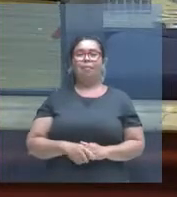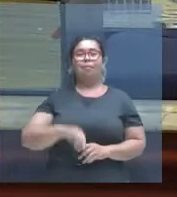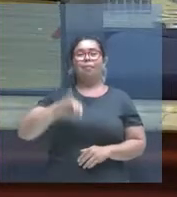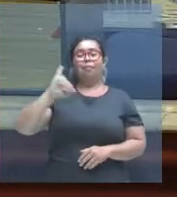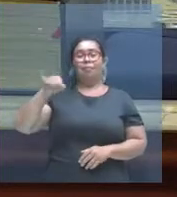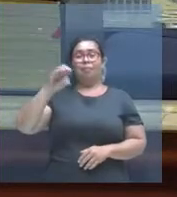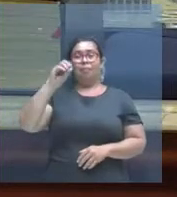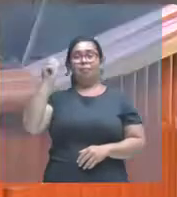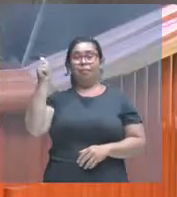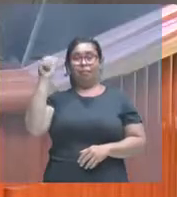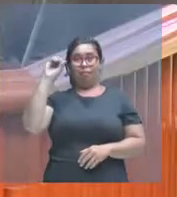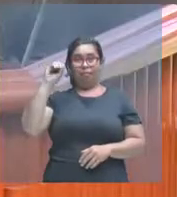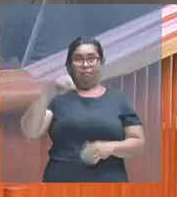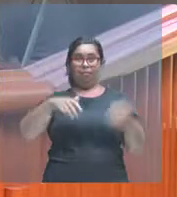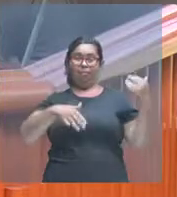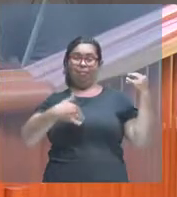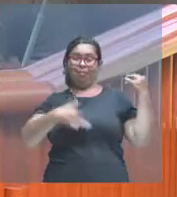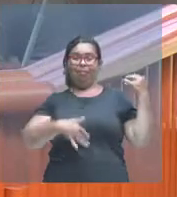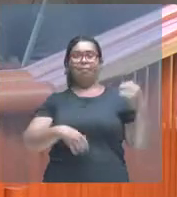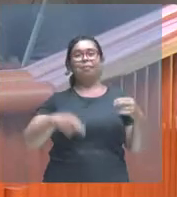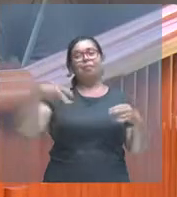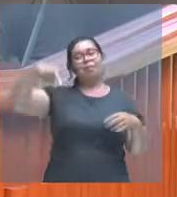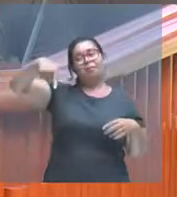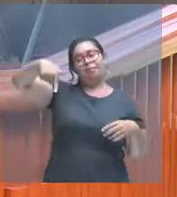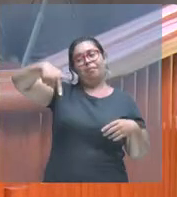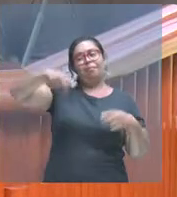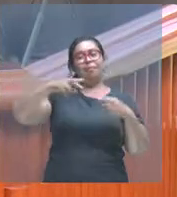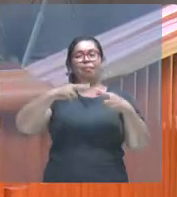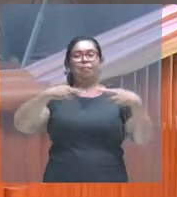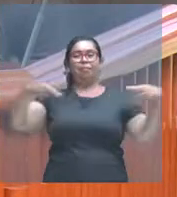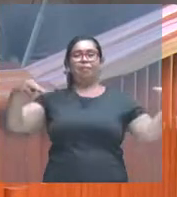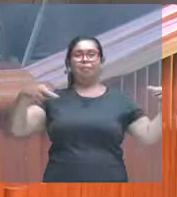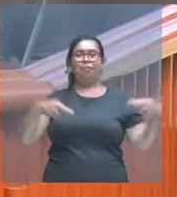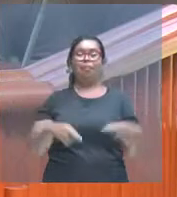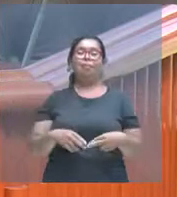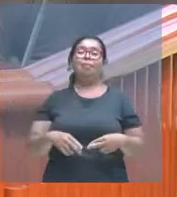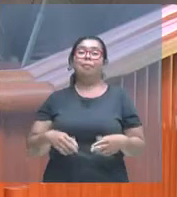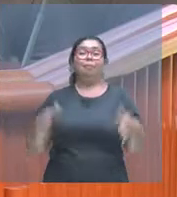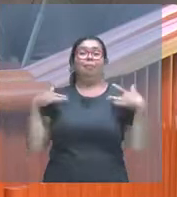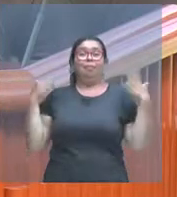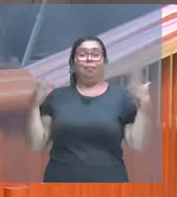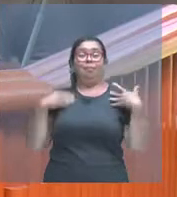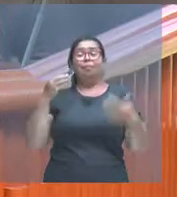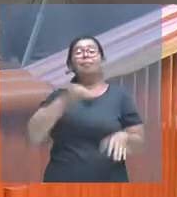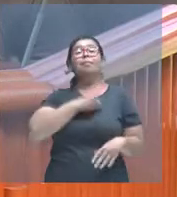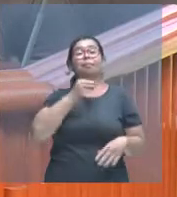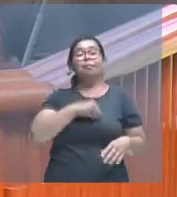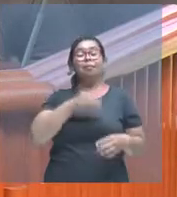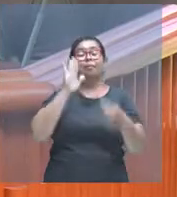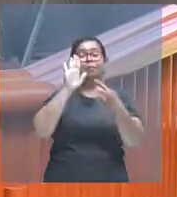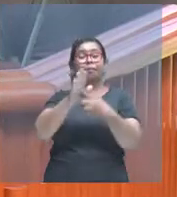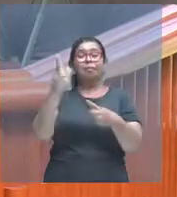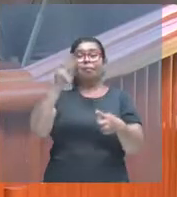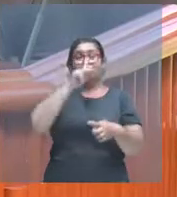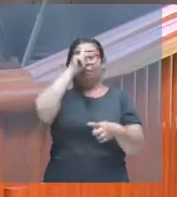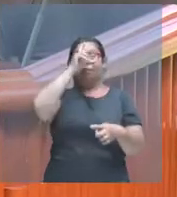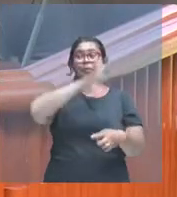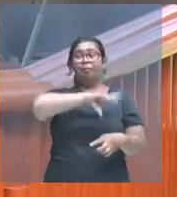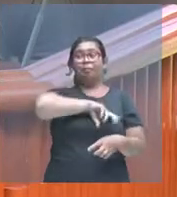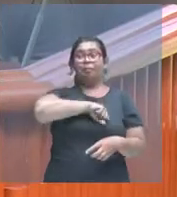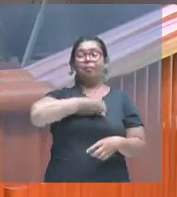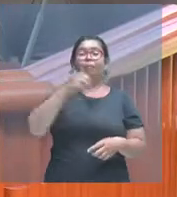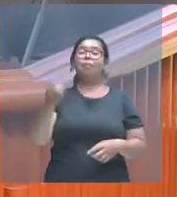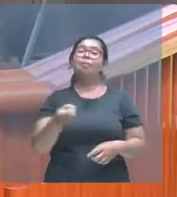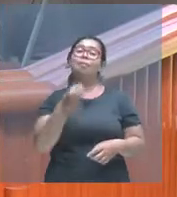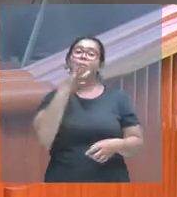sete cordas nos encanta, sua vida nos faz acreditar na força do amor e da